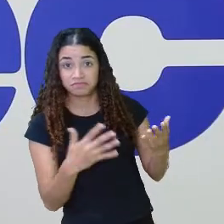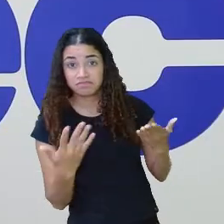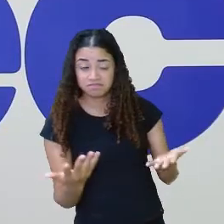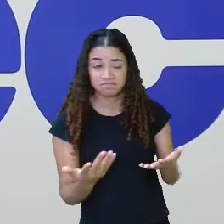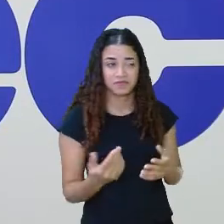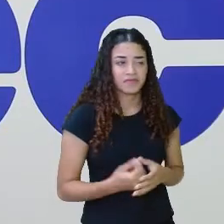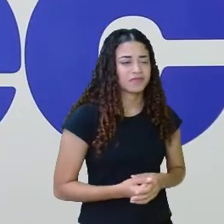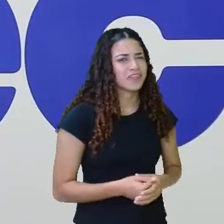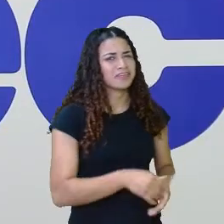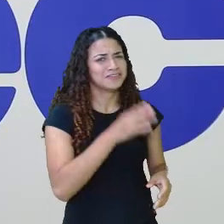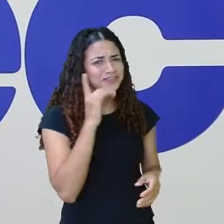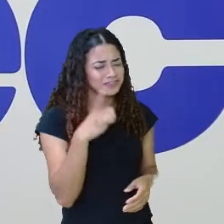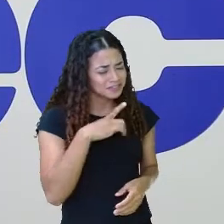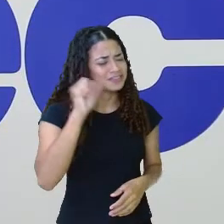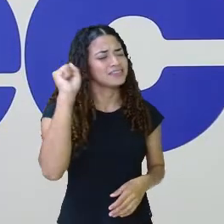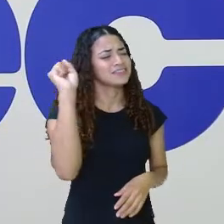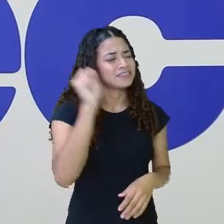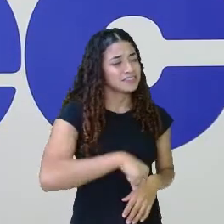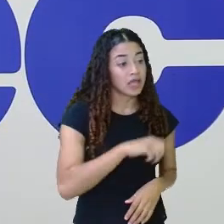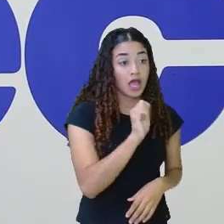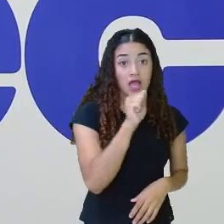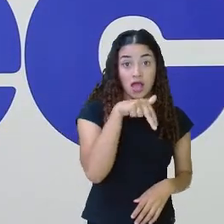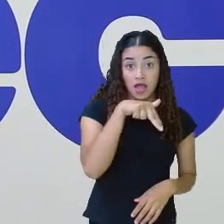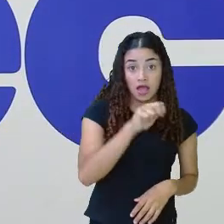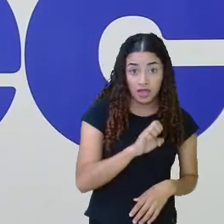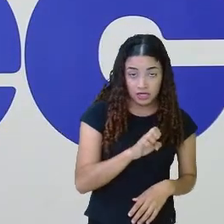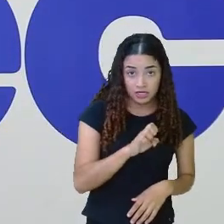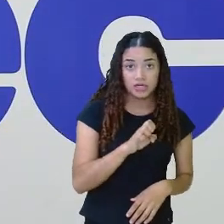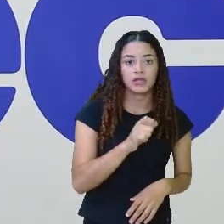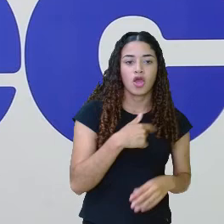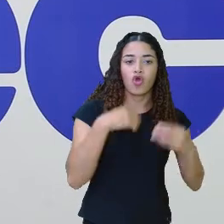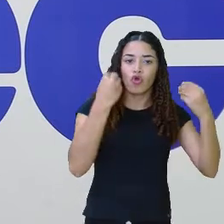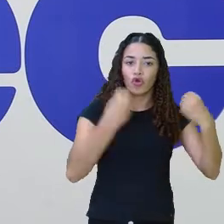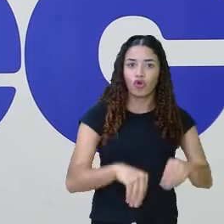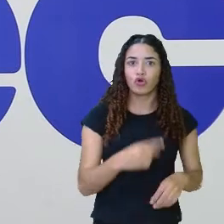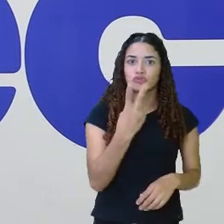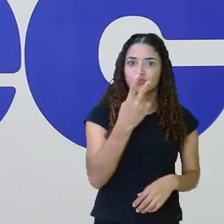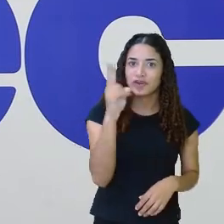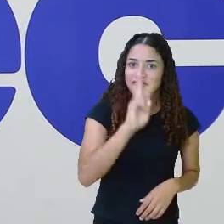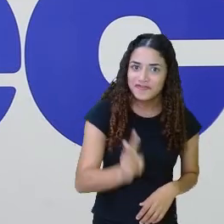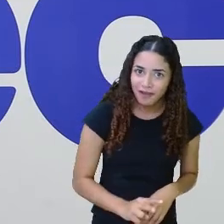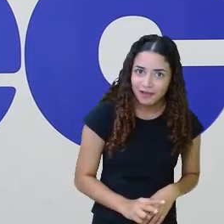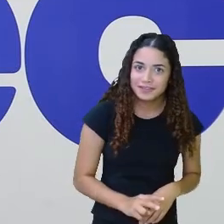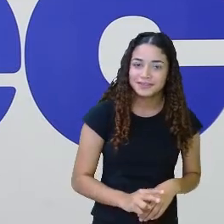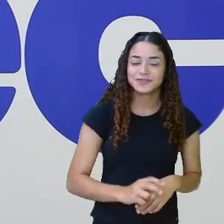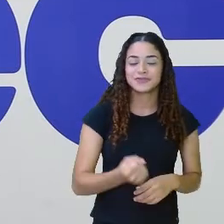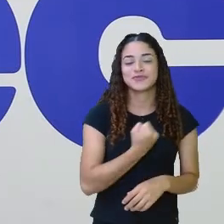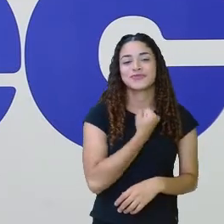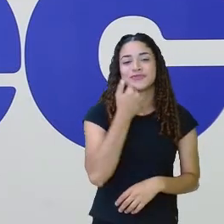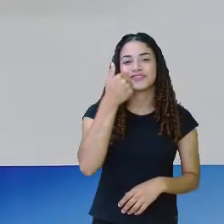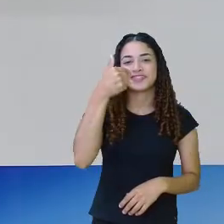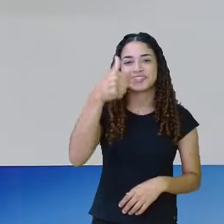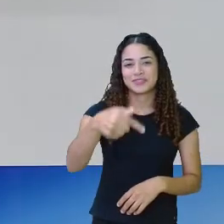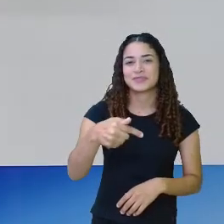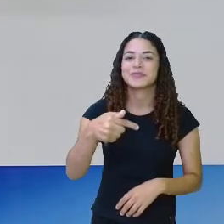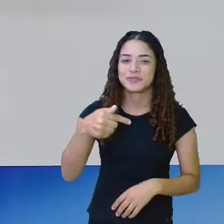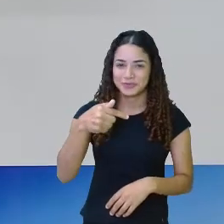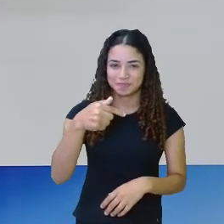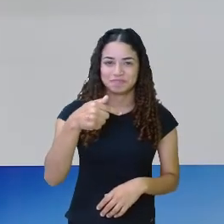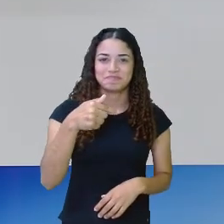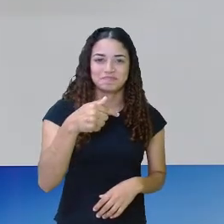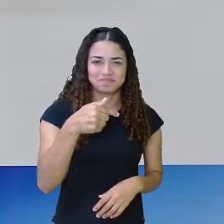nem caldo de cana. A Anne botou 2 vezes para eu não ter dúvida de ler. Número 7. Número